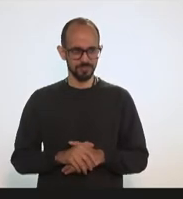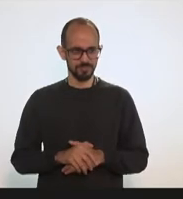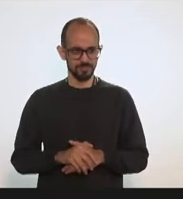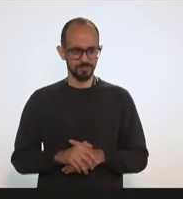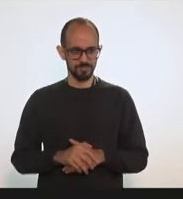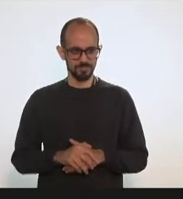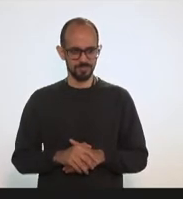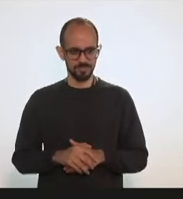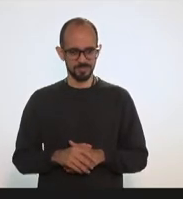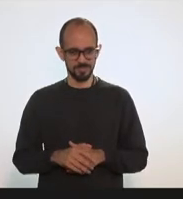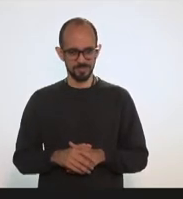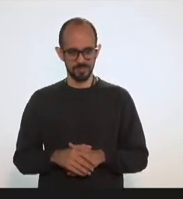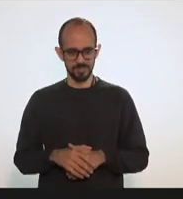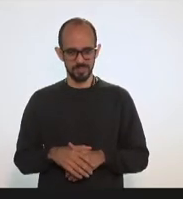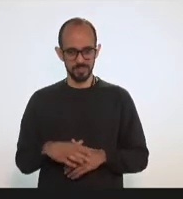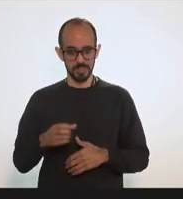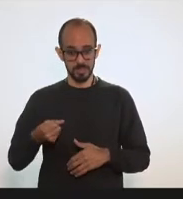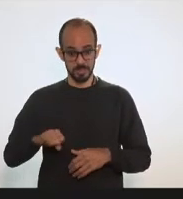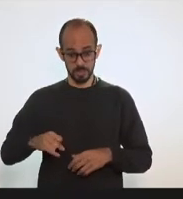Se for para o confronto, a gente